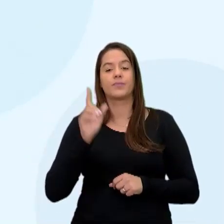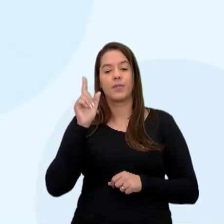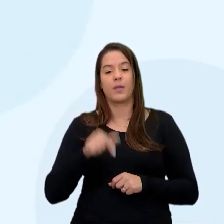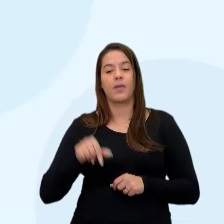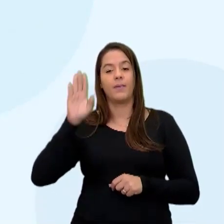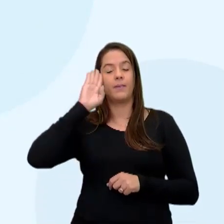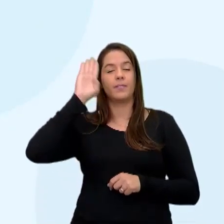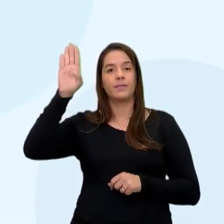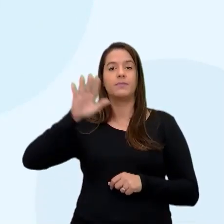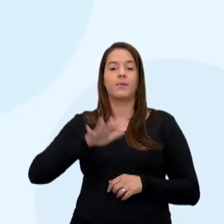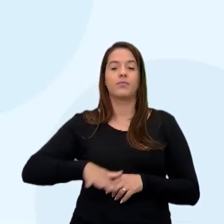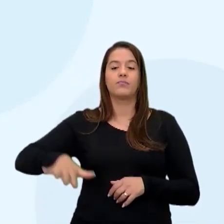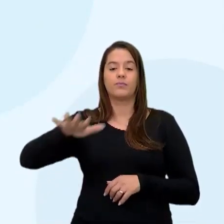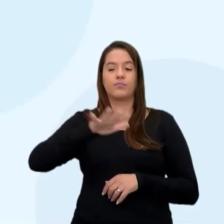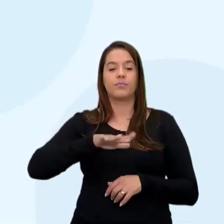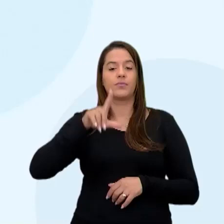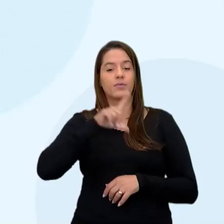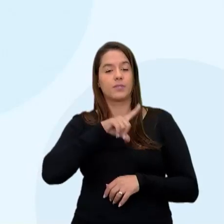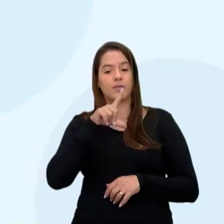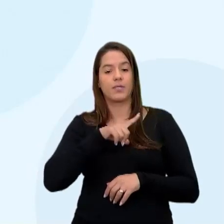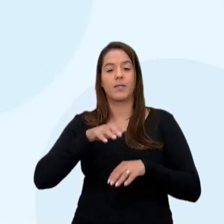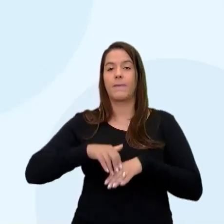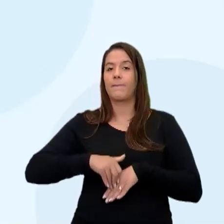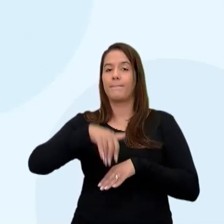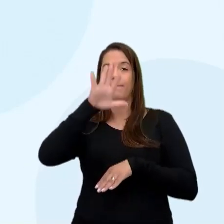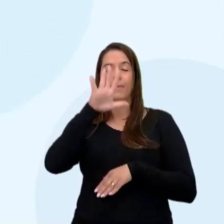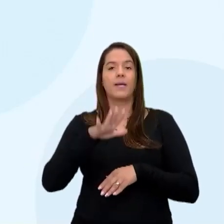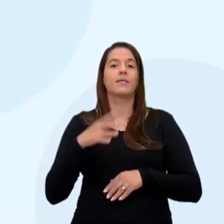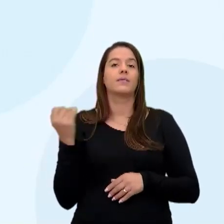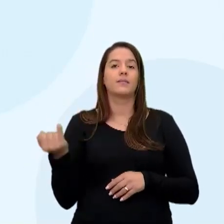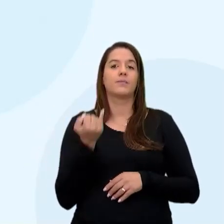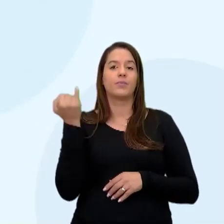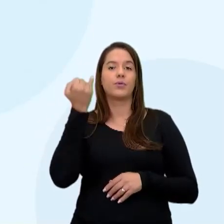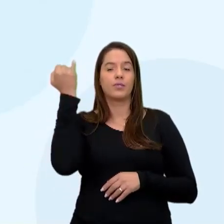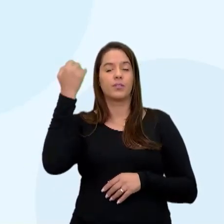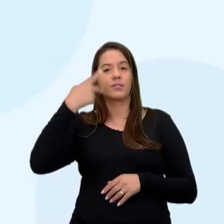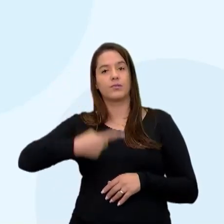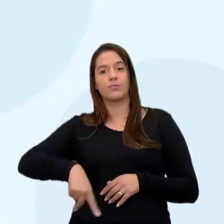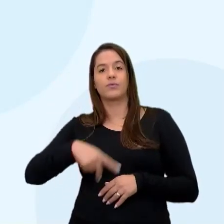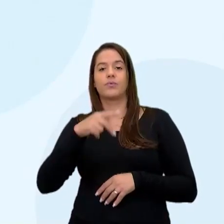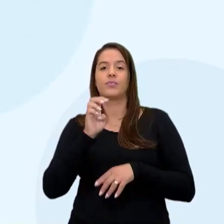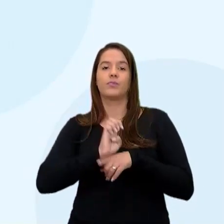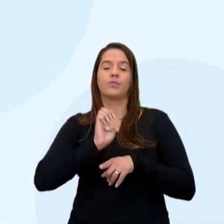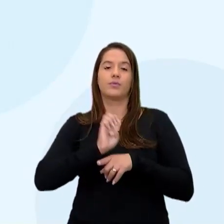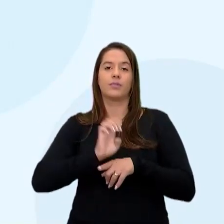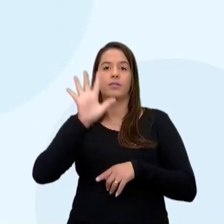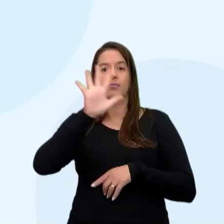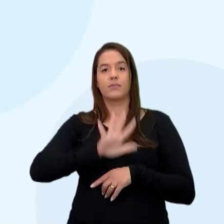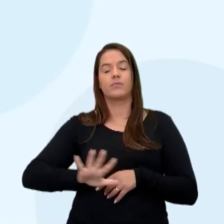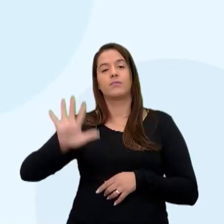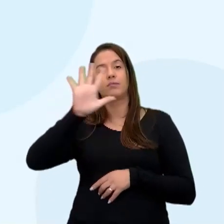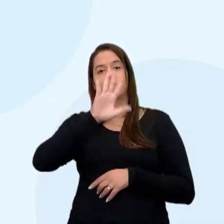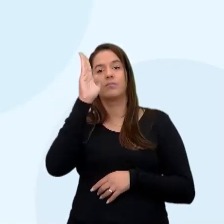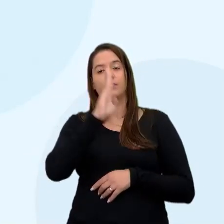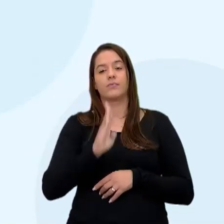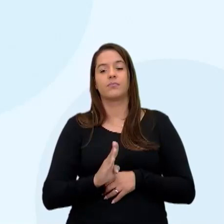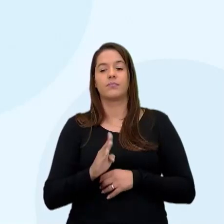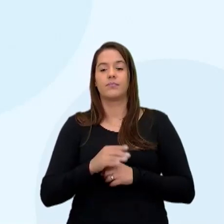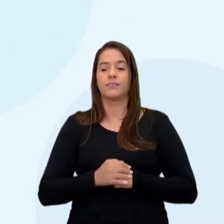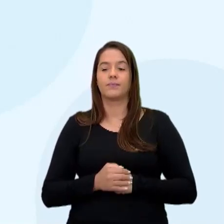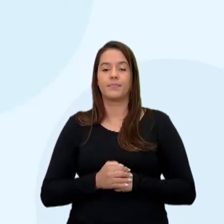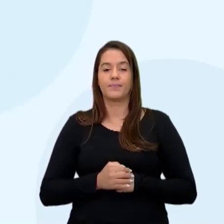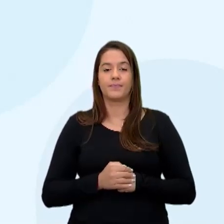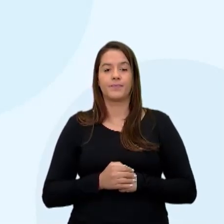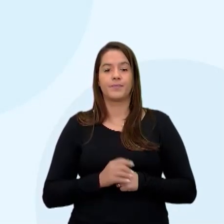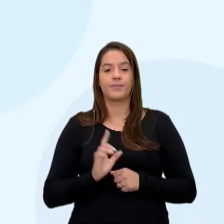principal região de influência, ou seja, é a cidade que tem a principal região de influência no Brasil. Já podemos ir para a